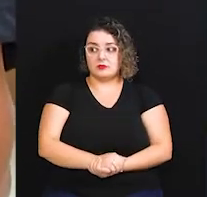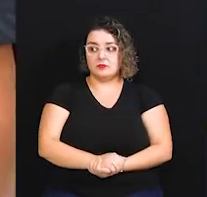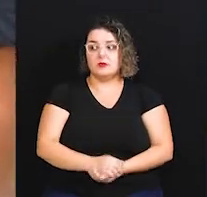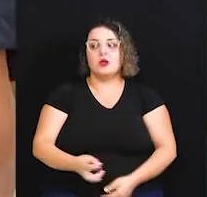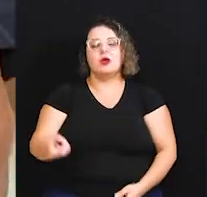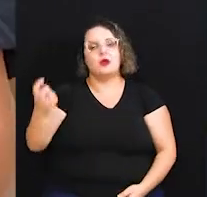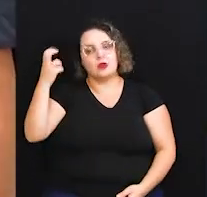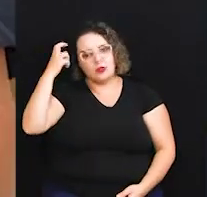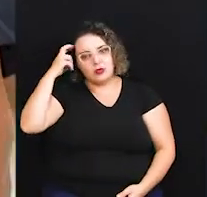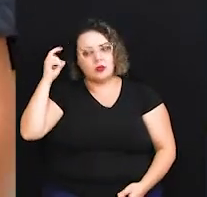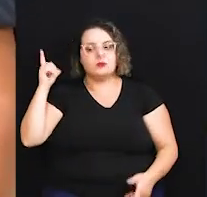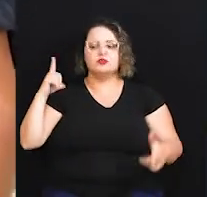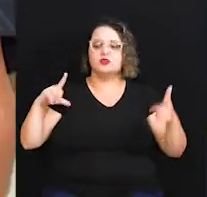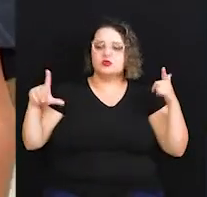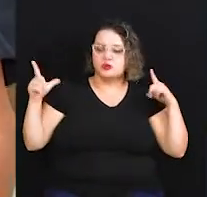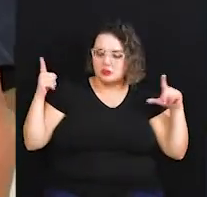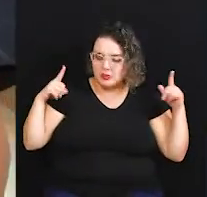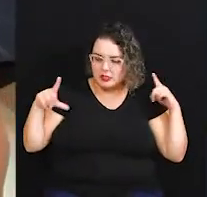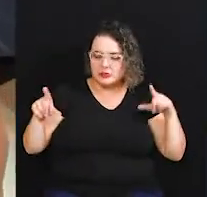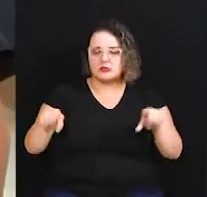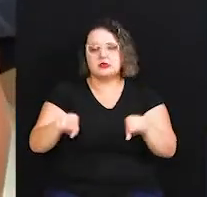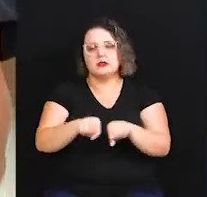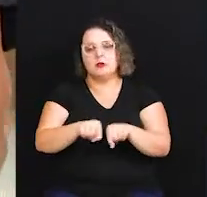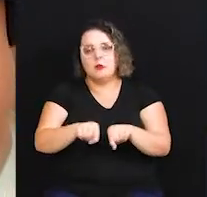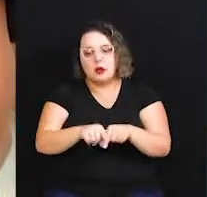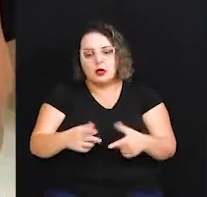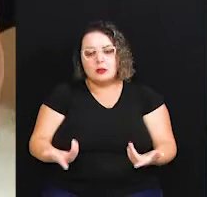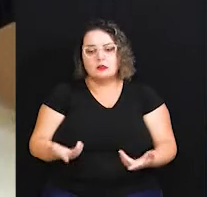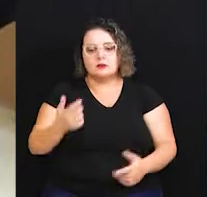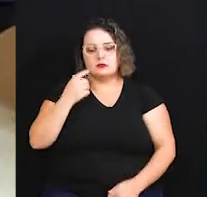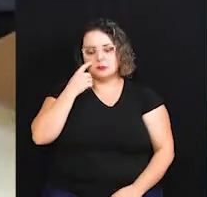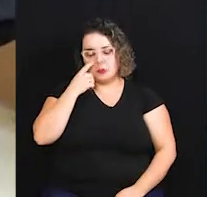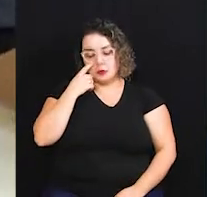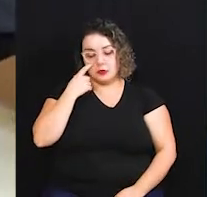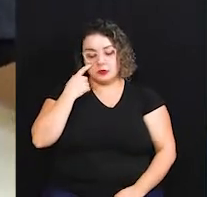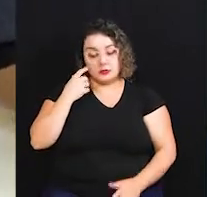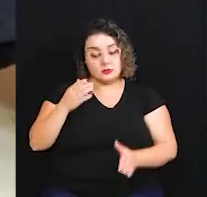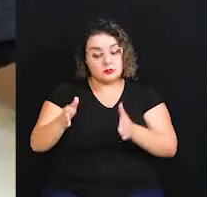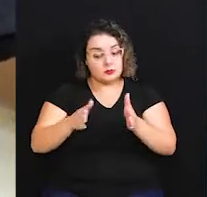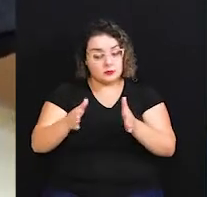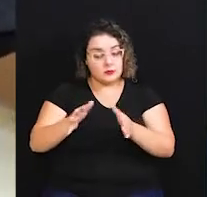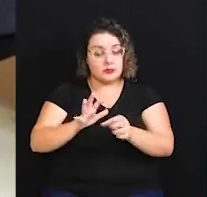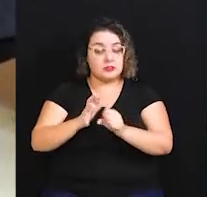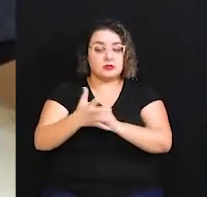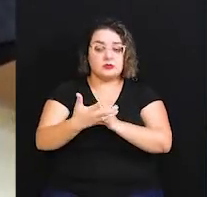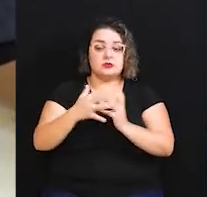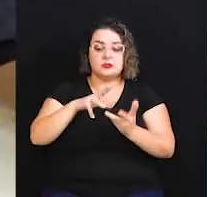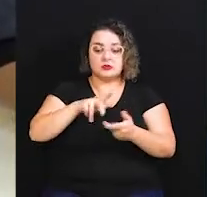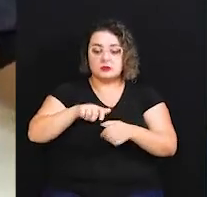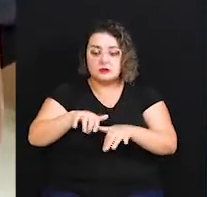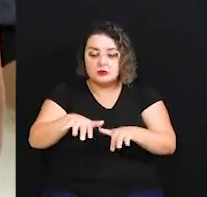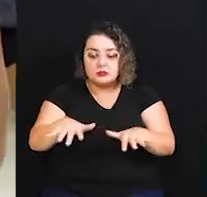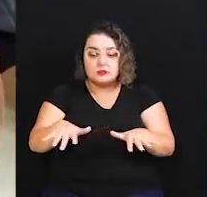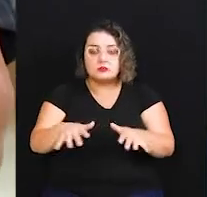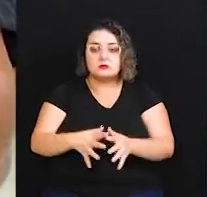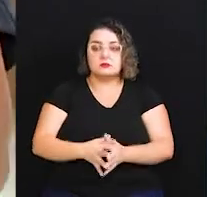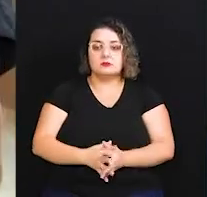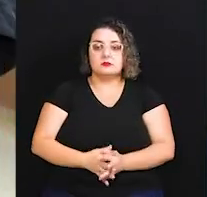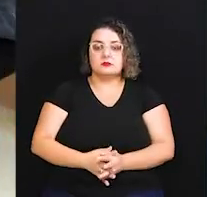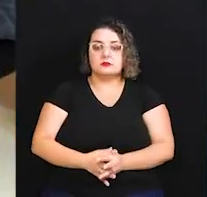que é uma atividade cultural, de lazer também. E para esse tempo, gente, de pandemia, que a